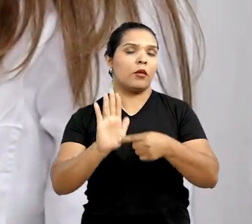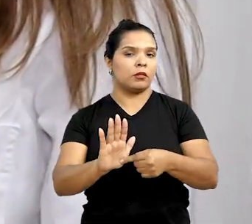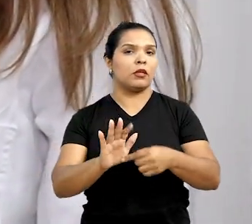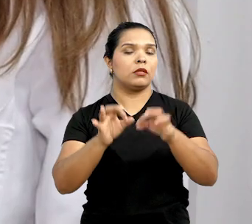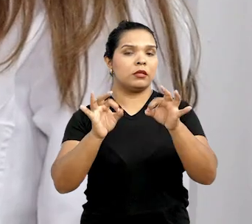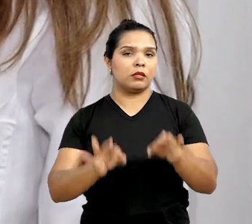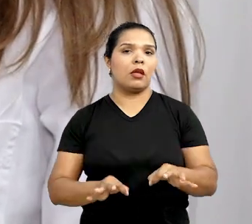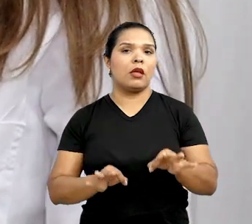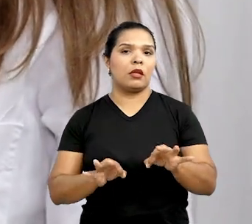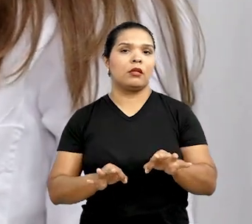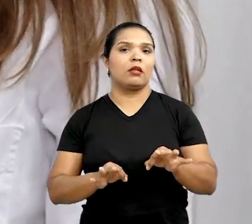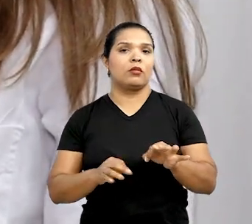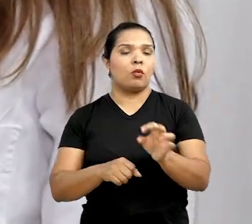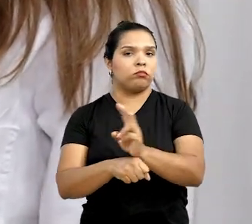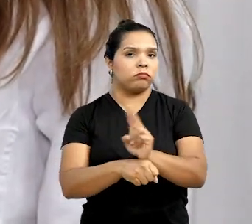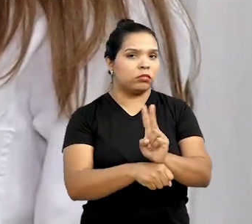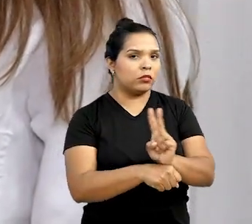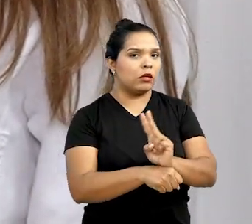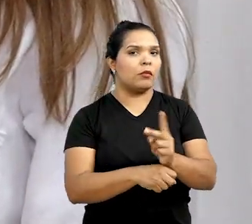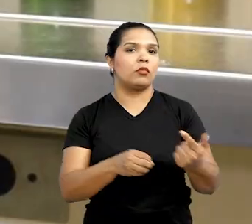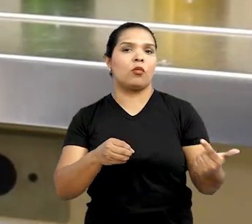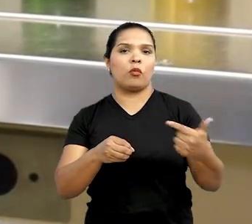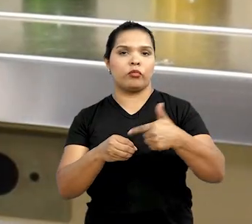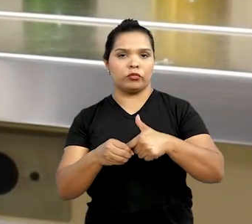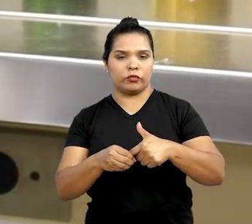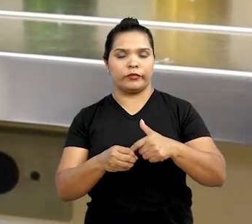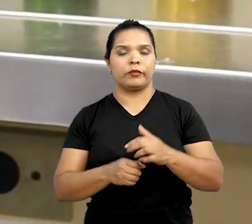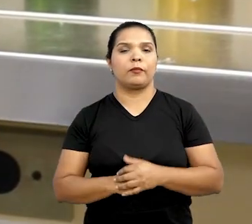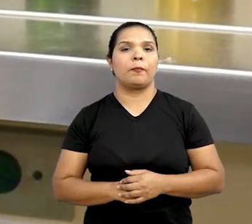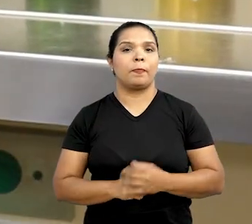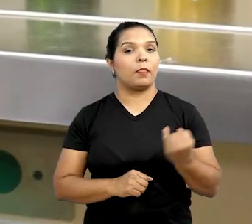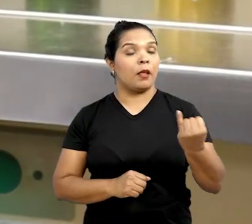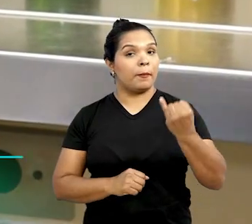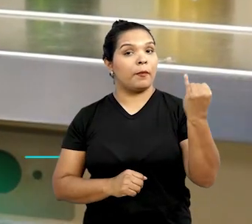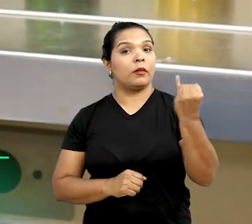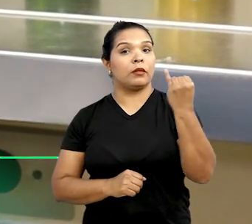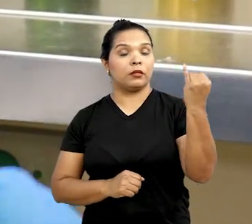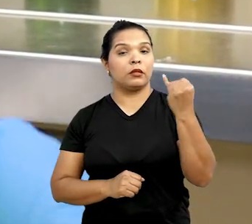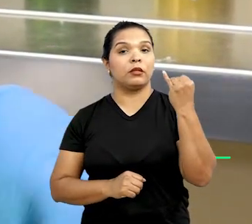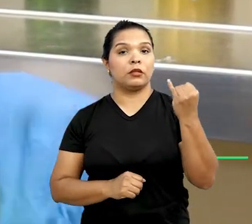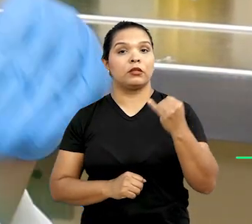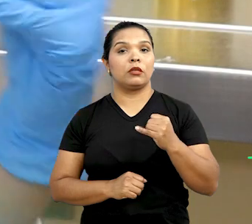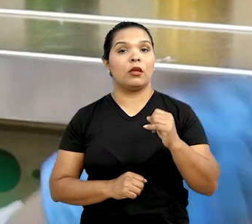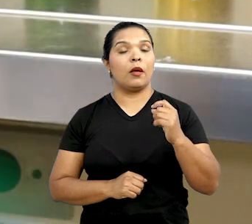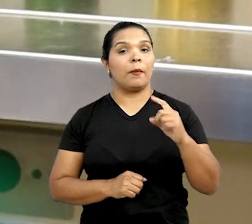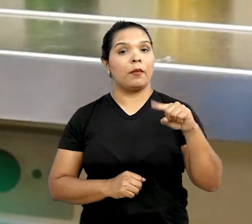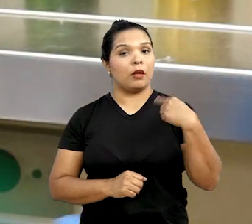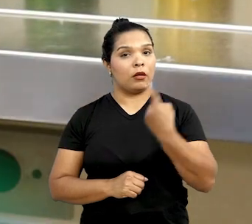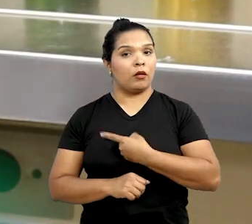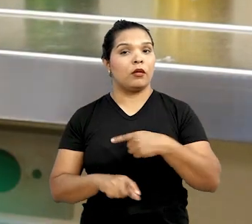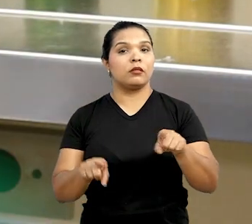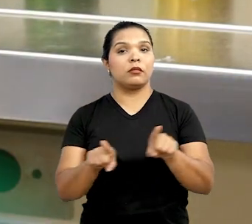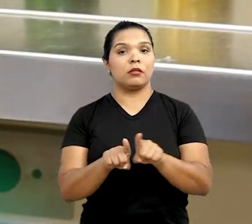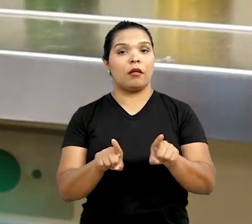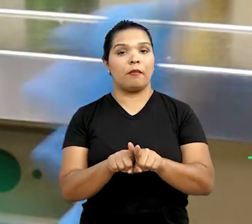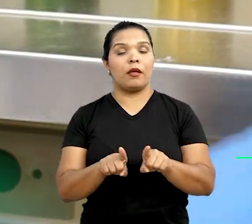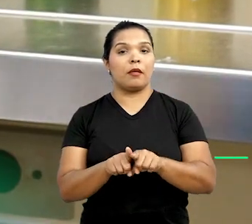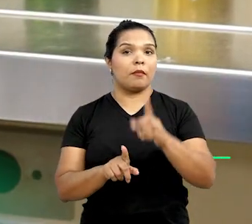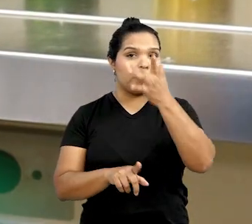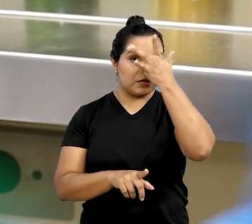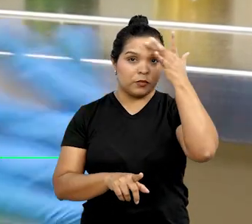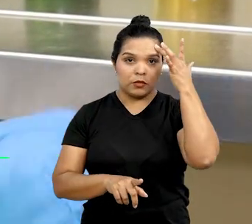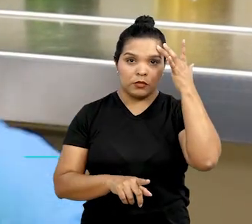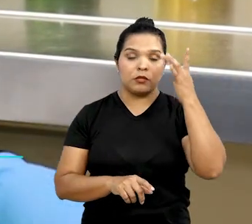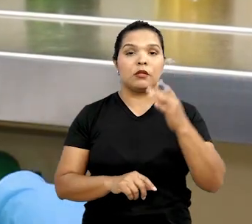bem homogênea do monitoramento dos combustíveis. Uma coisa tão importante assim, não só para nós aqui que a gente faz esse trabalho, mas para